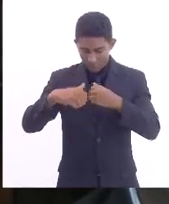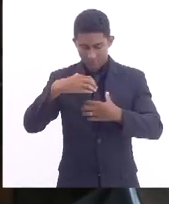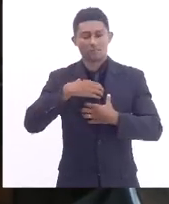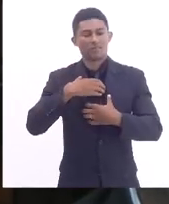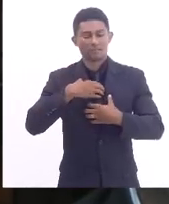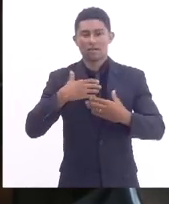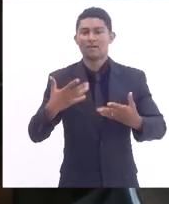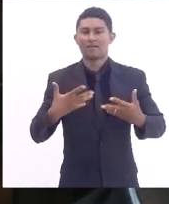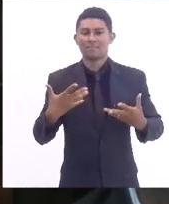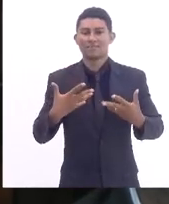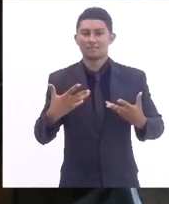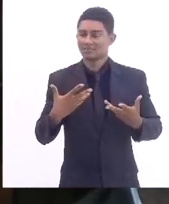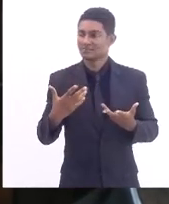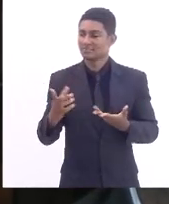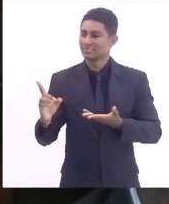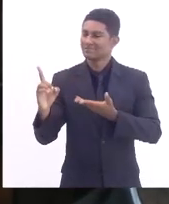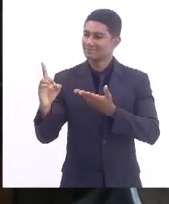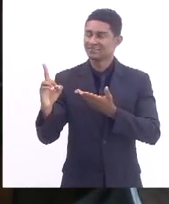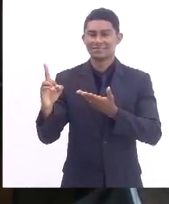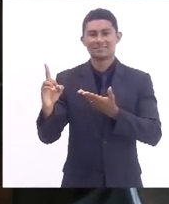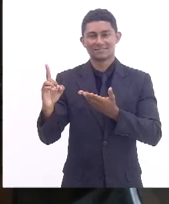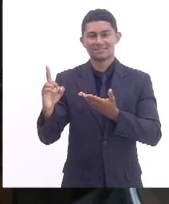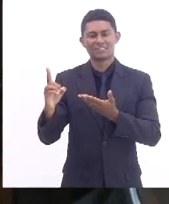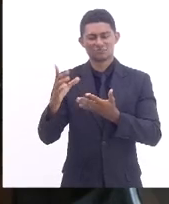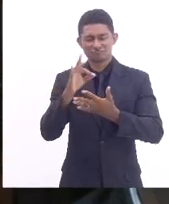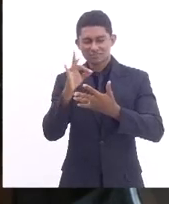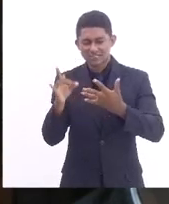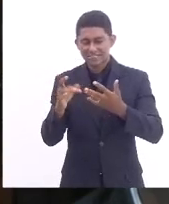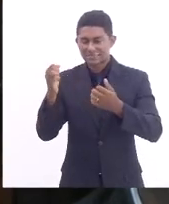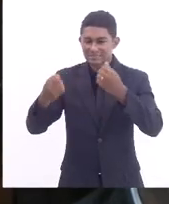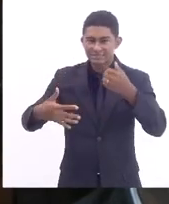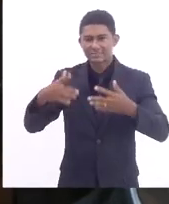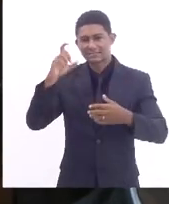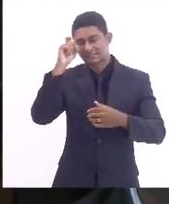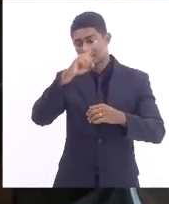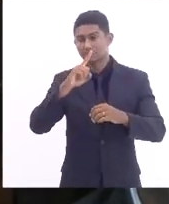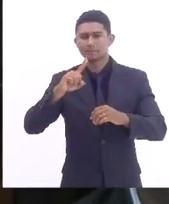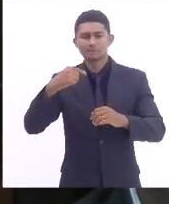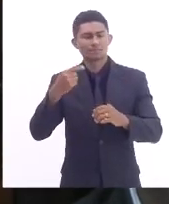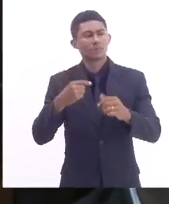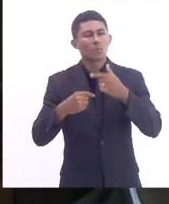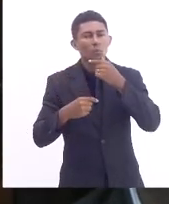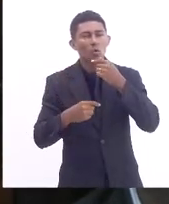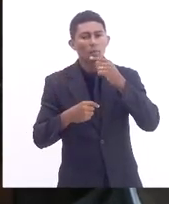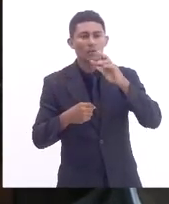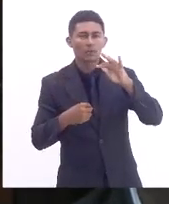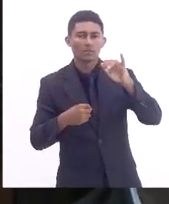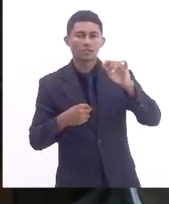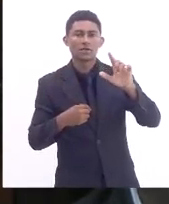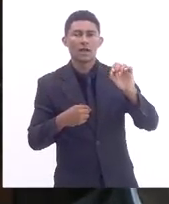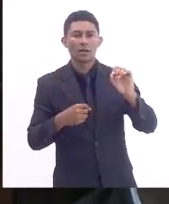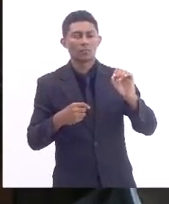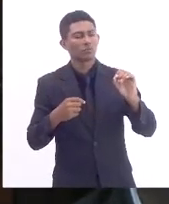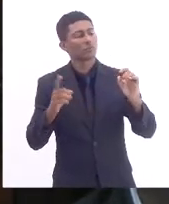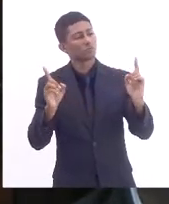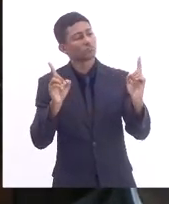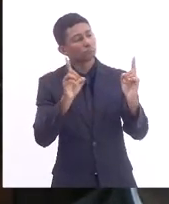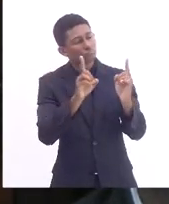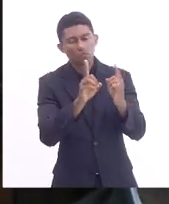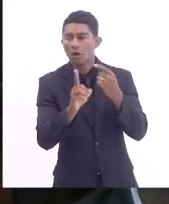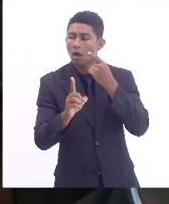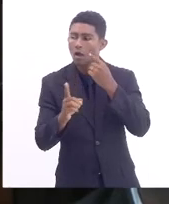difícil falar de ser Nei é muito difícil eu lembro quando eu apresentei os Entendeu Tiago de Angra o Tiago também se apaixonou